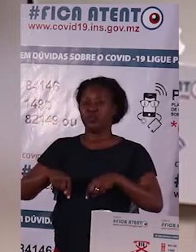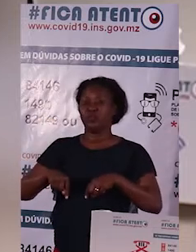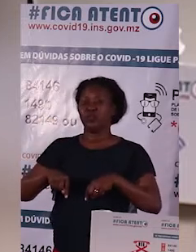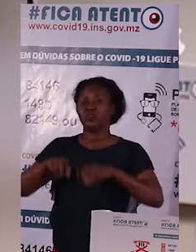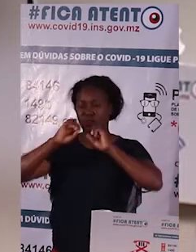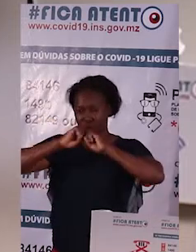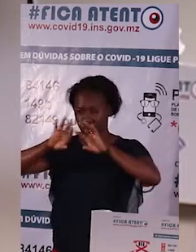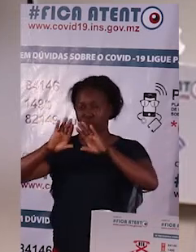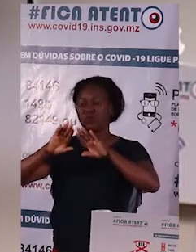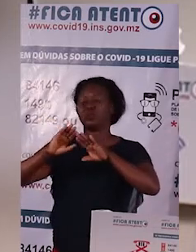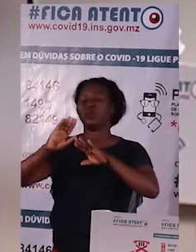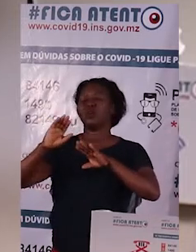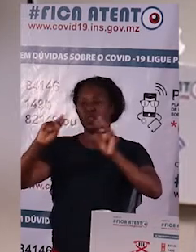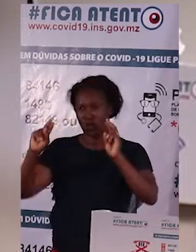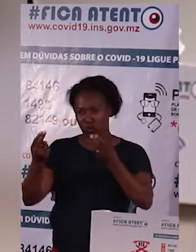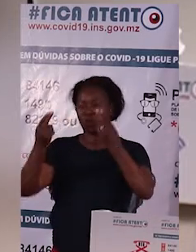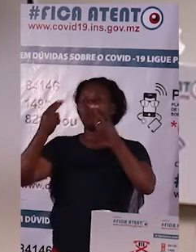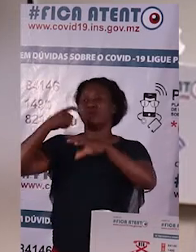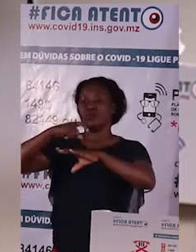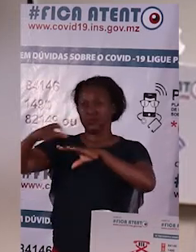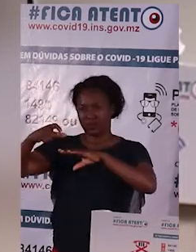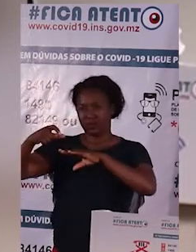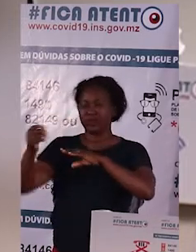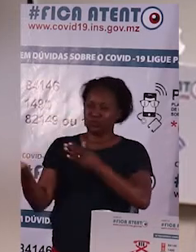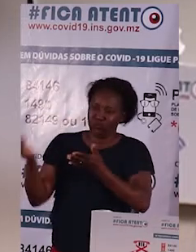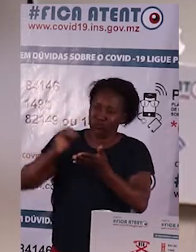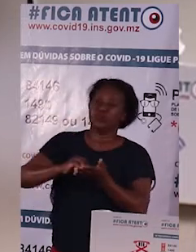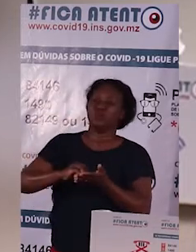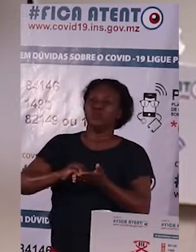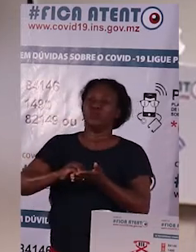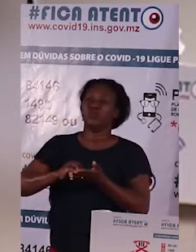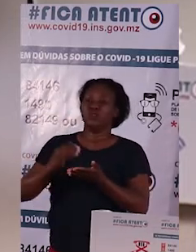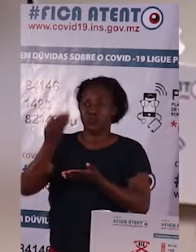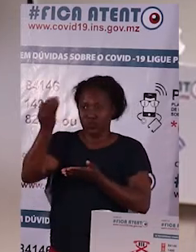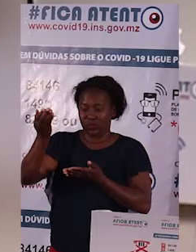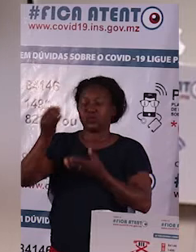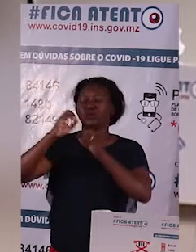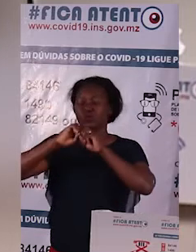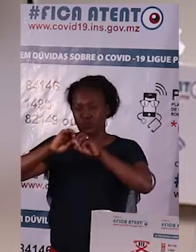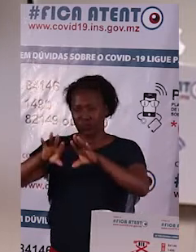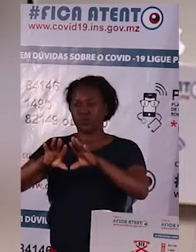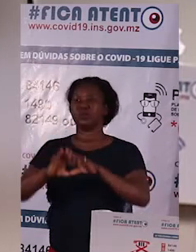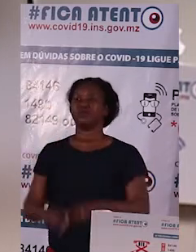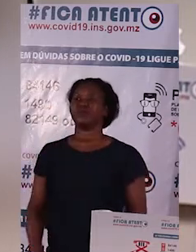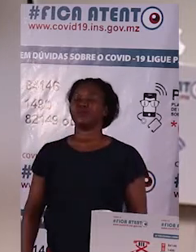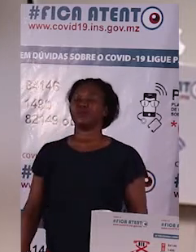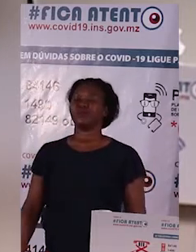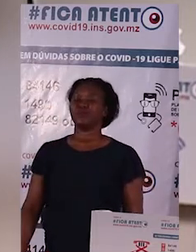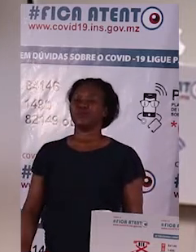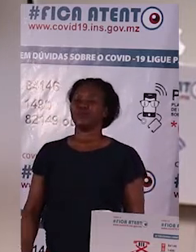notificados hoje, vão entrar na nova semana epidemiológica que começou hoje. O próximo diapositivo, por